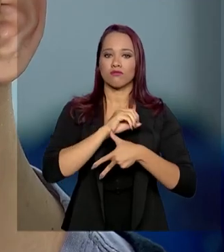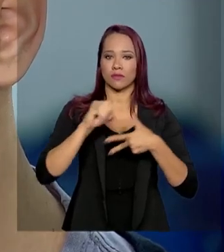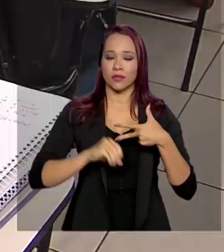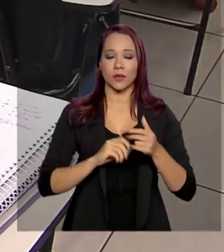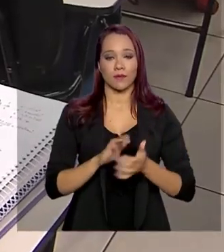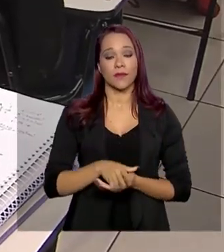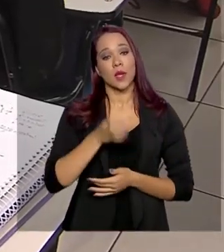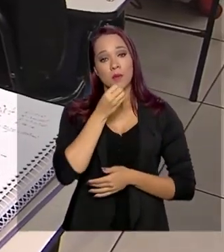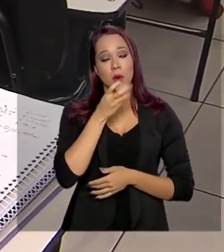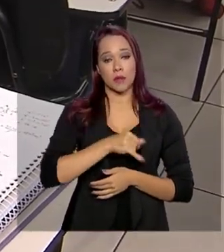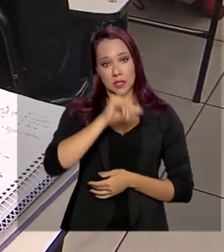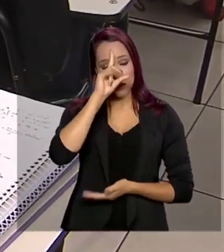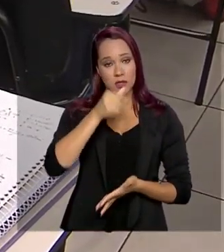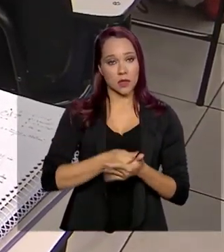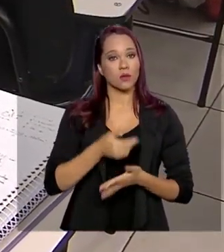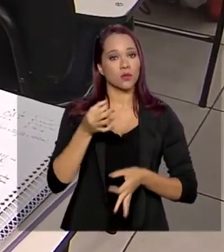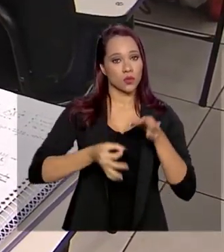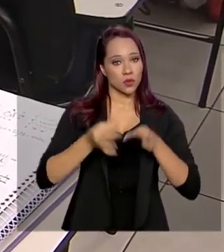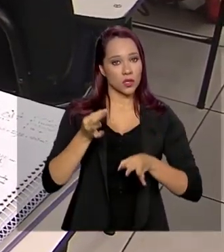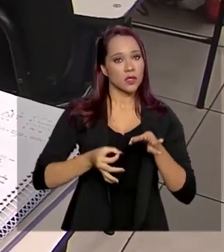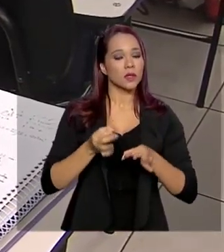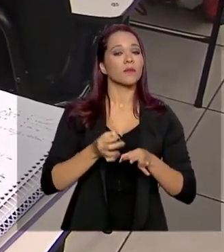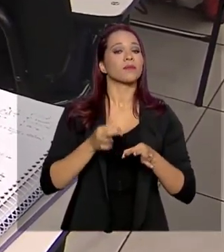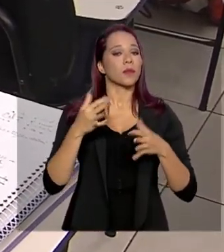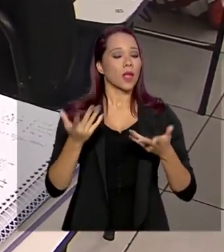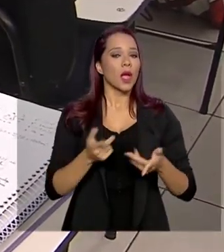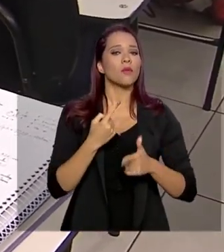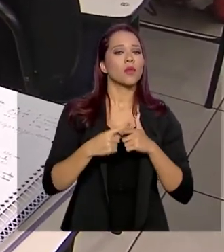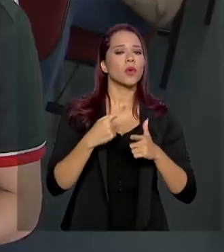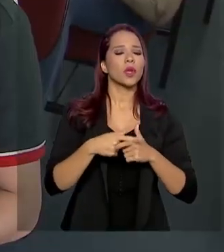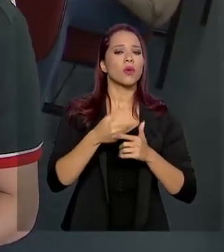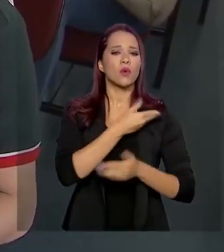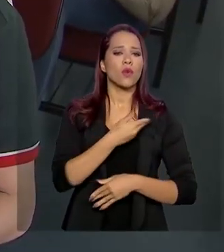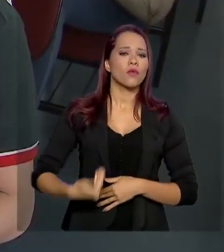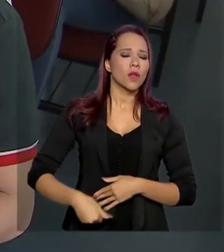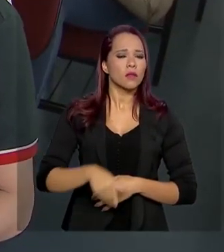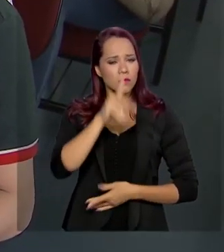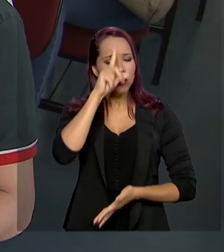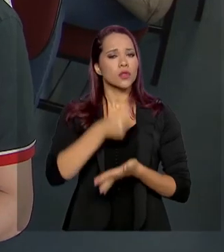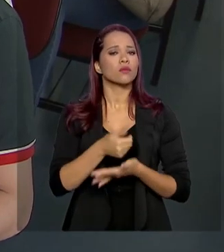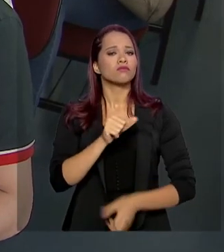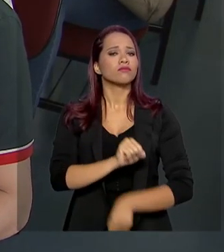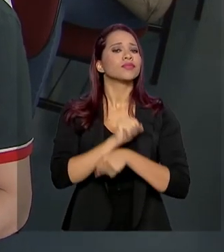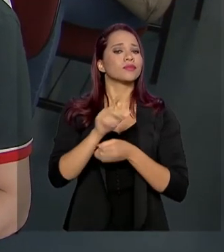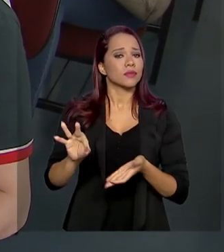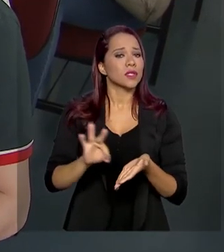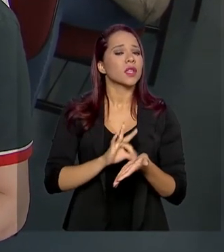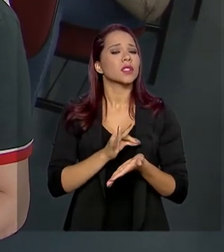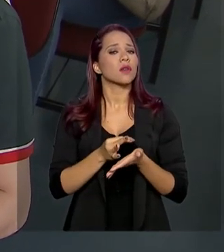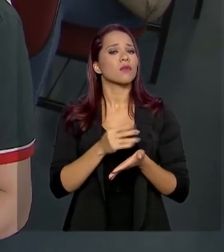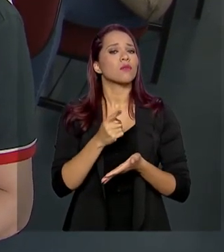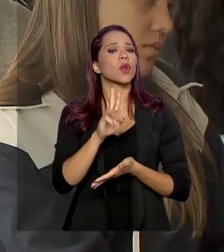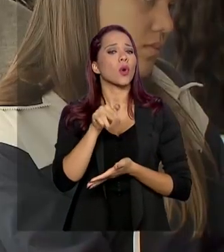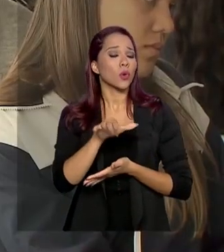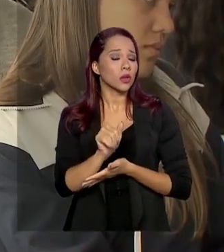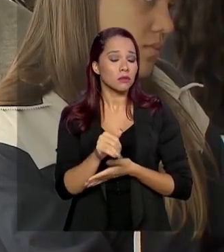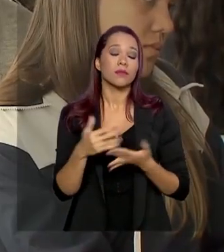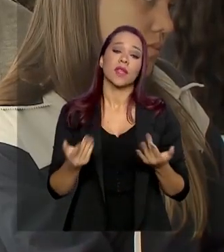bom se a decisão da justiça sobre o sisu então por que o governo decidiu suspender as inscrições no prouni